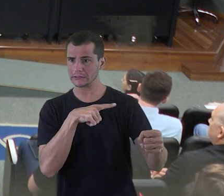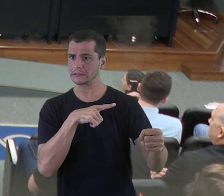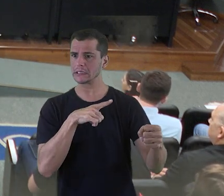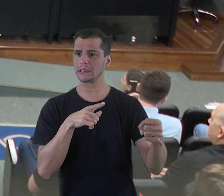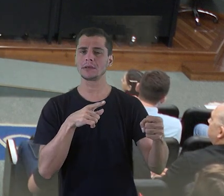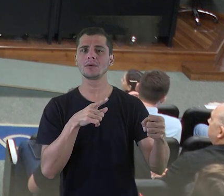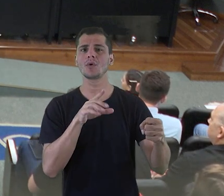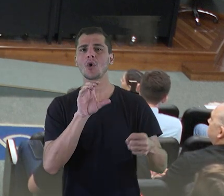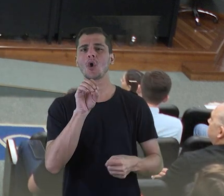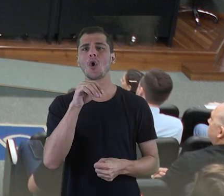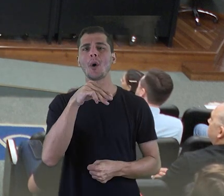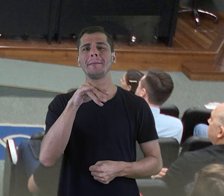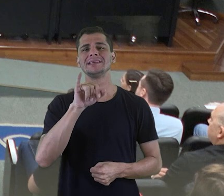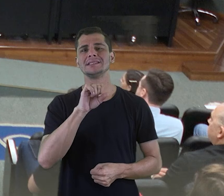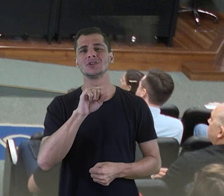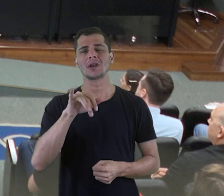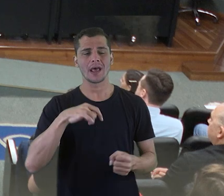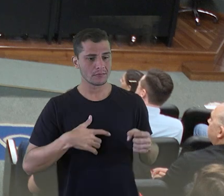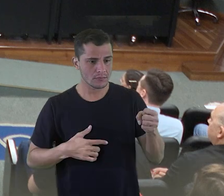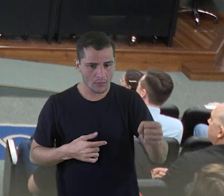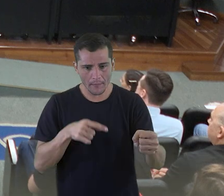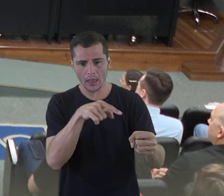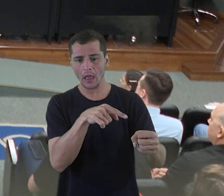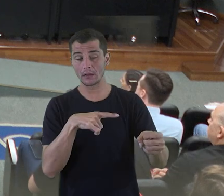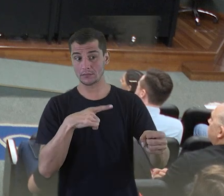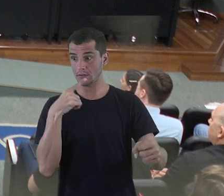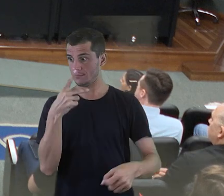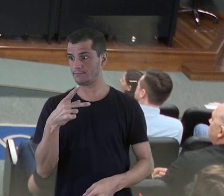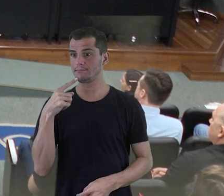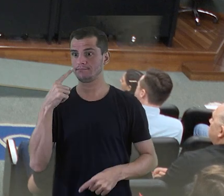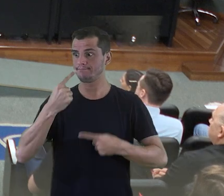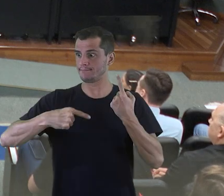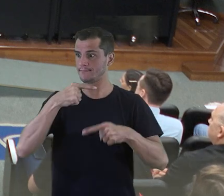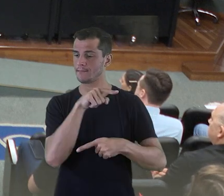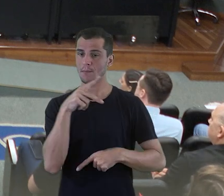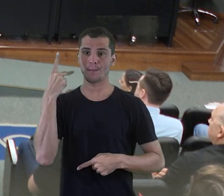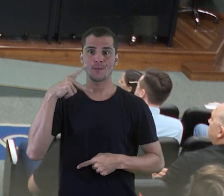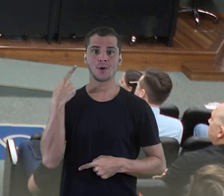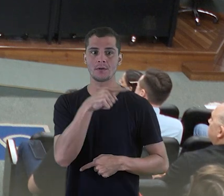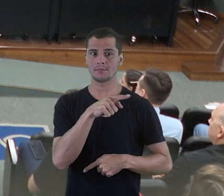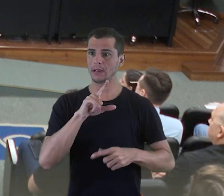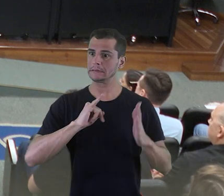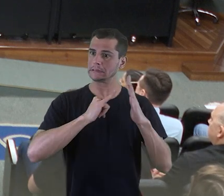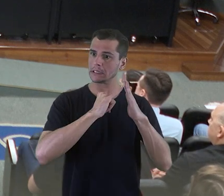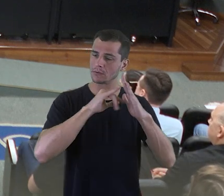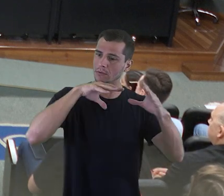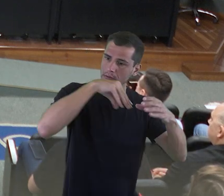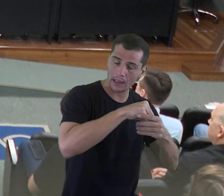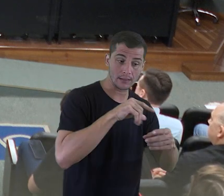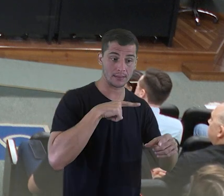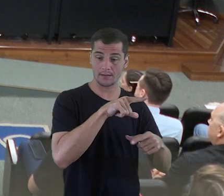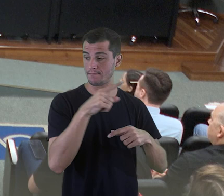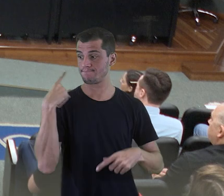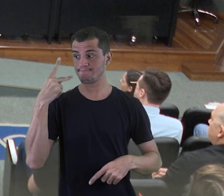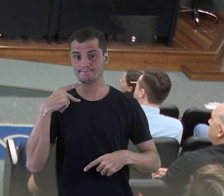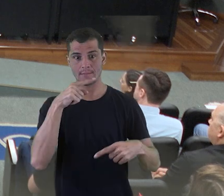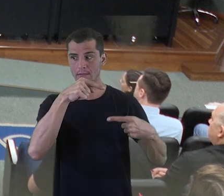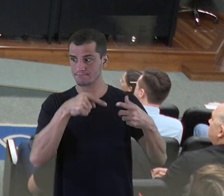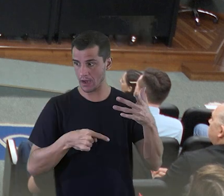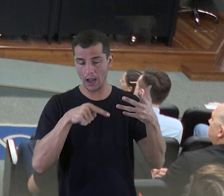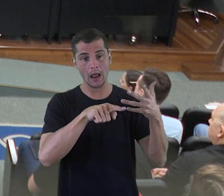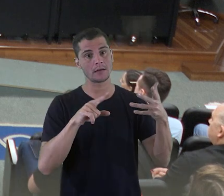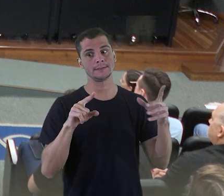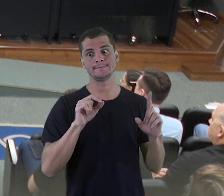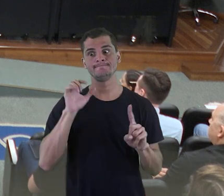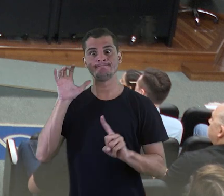política, a probabilidade e o impacto da área da saúde, nesse caso específico, é maior do que da área da educação. Nível de risco 25. O teu está em nível de